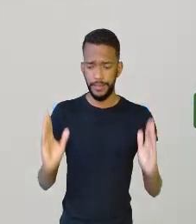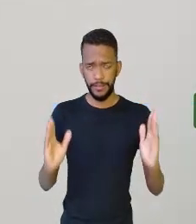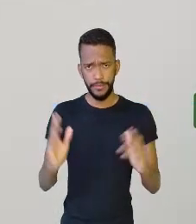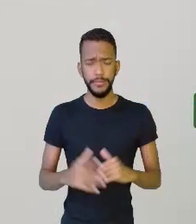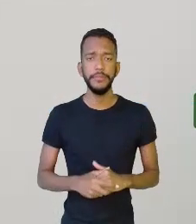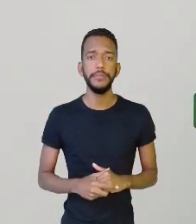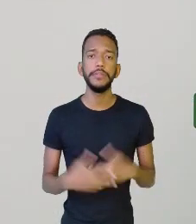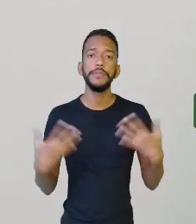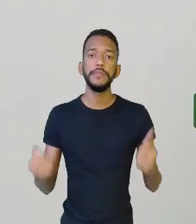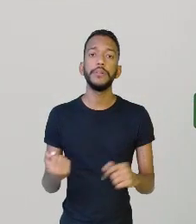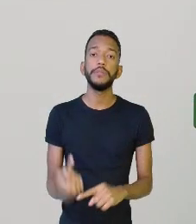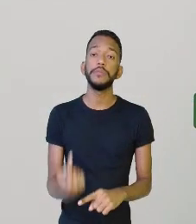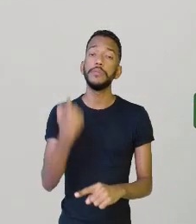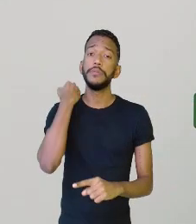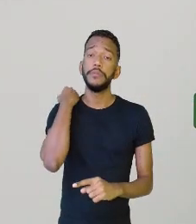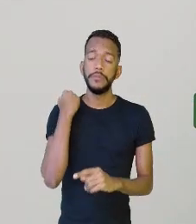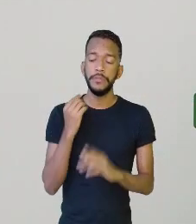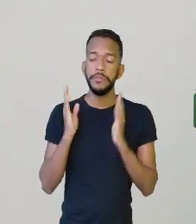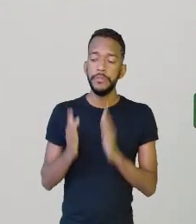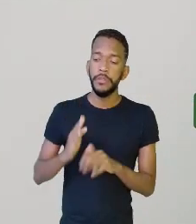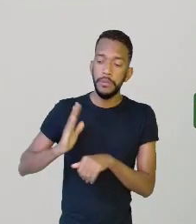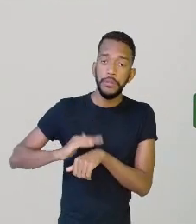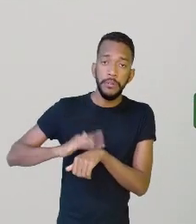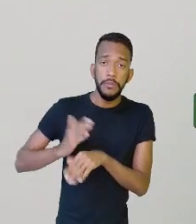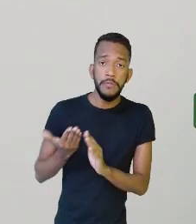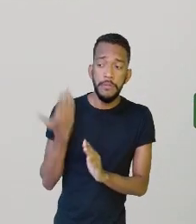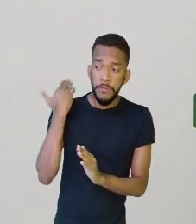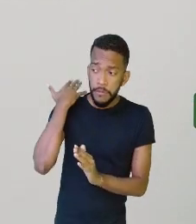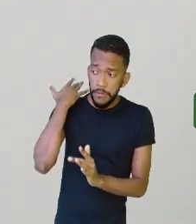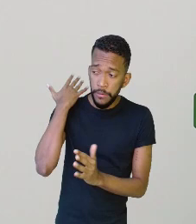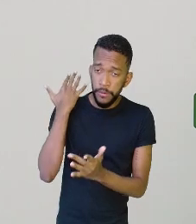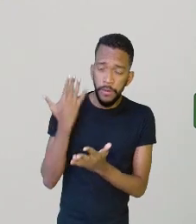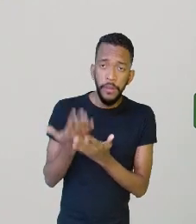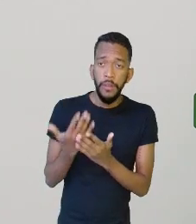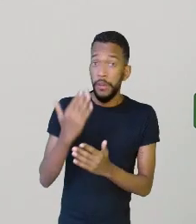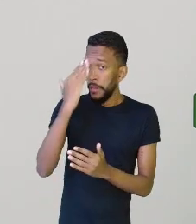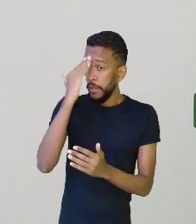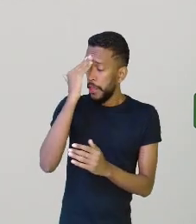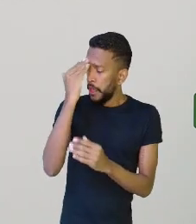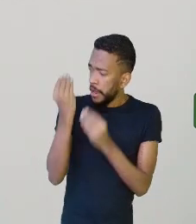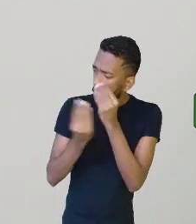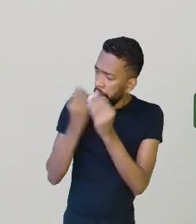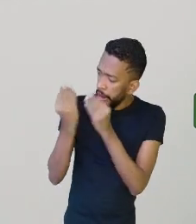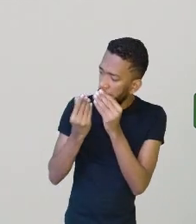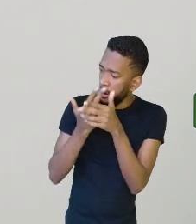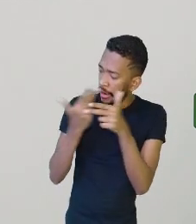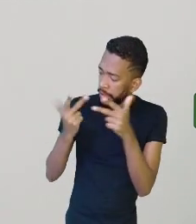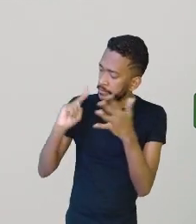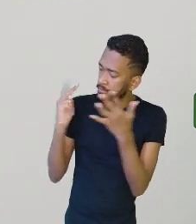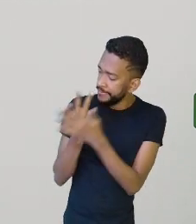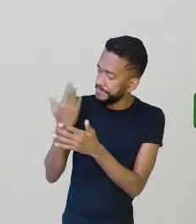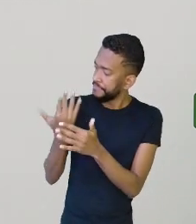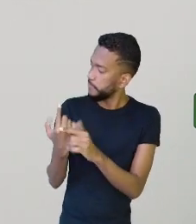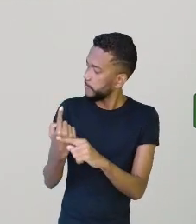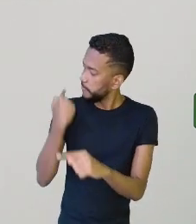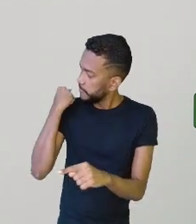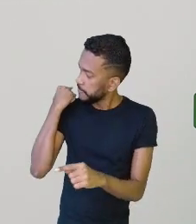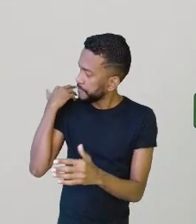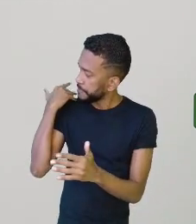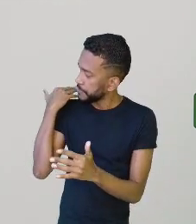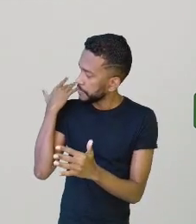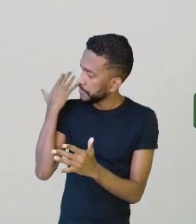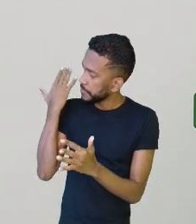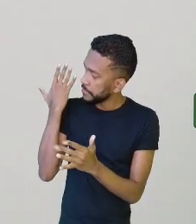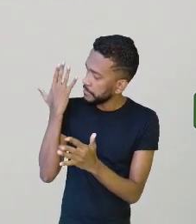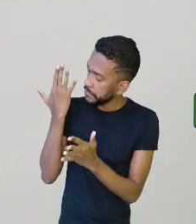é, nós vamos voltar nesse período, entender como era que as coisas estavam acontecendo aqui